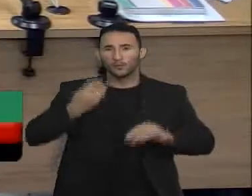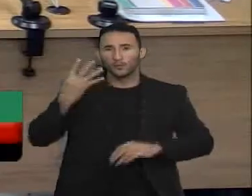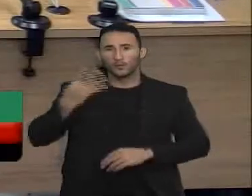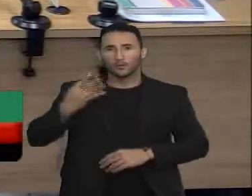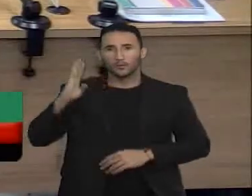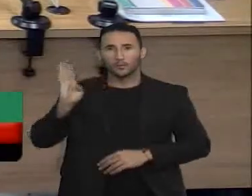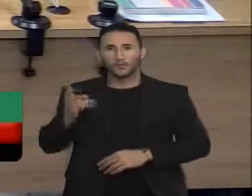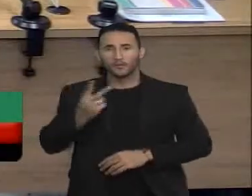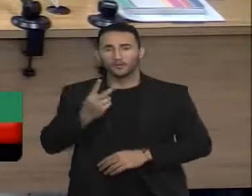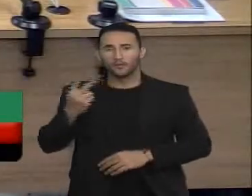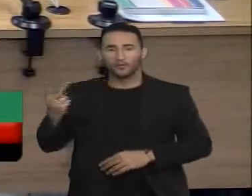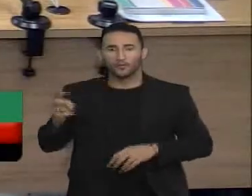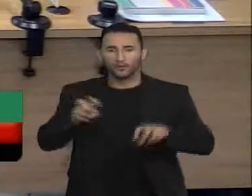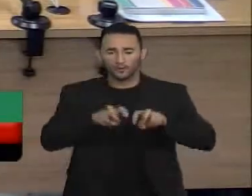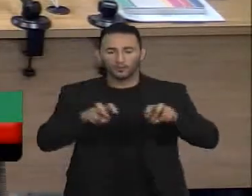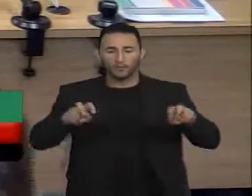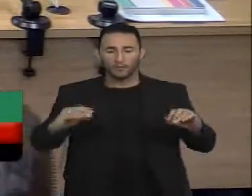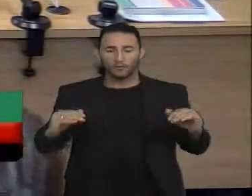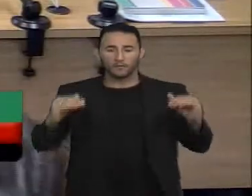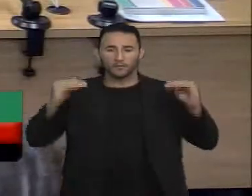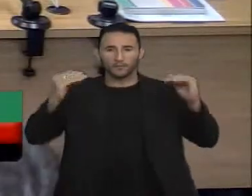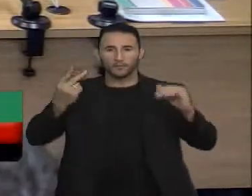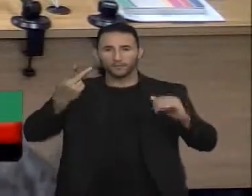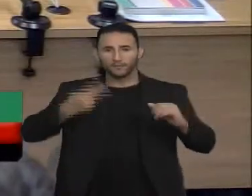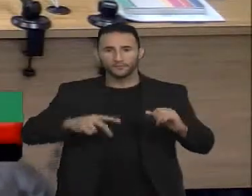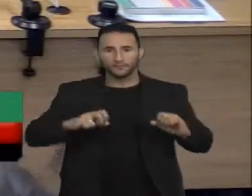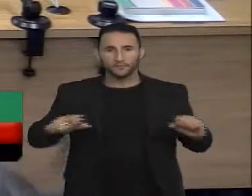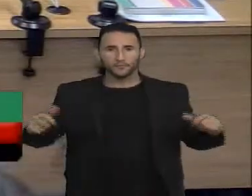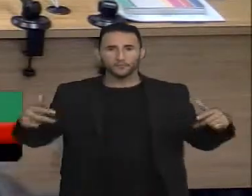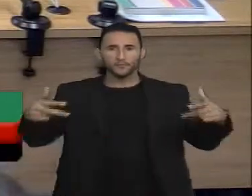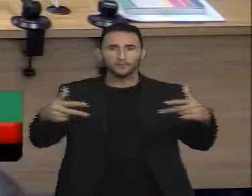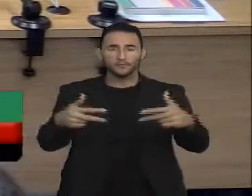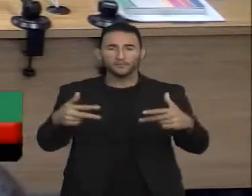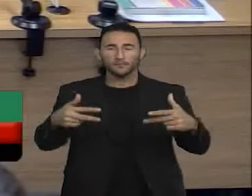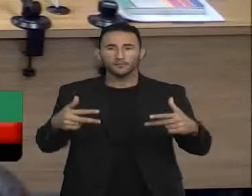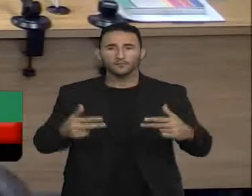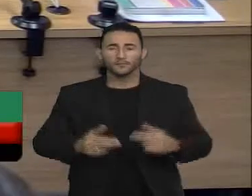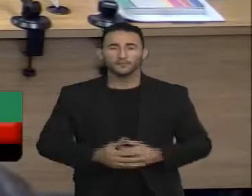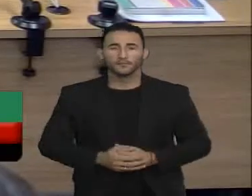4/22 da mesa diretora da Câmara Municipal.